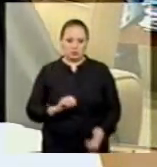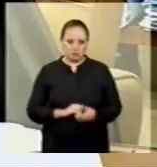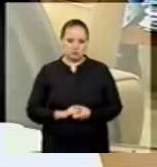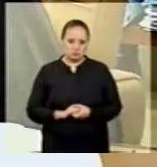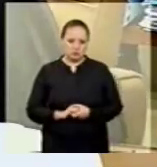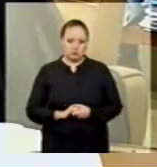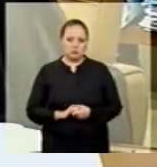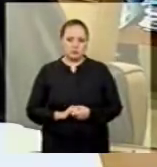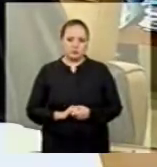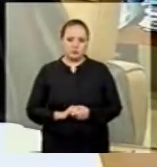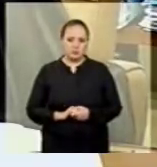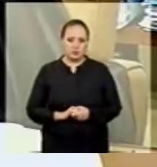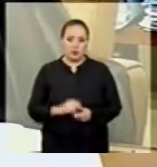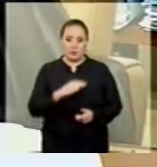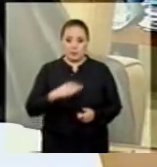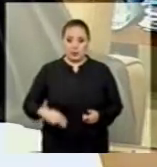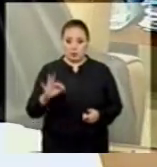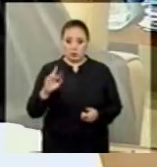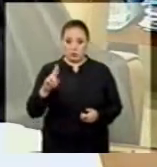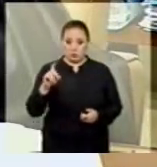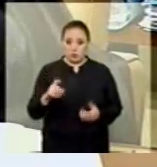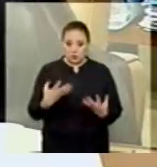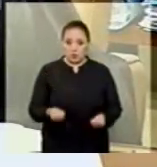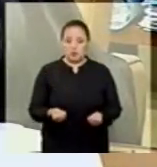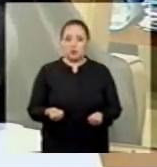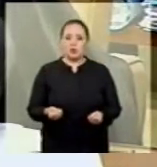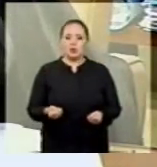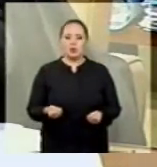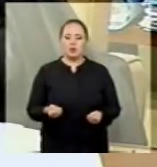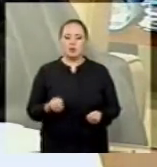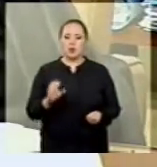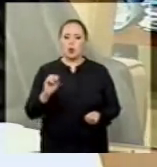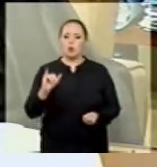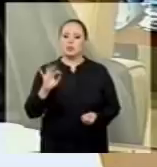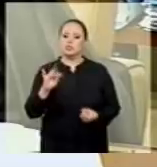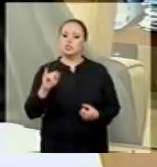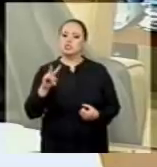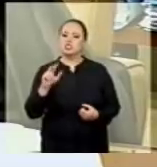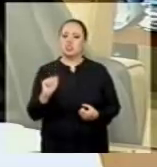ministro Lewandowski. O ministro Fux passou a adotar, em vários casos, a oitiva